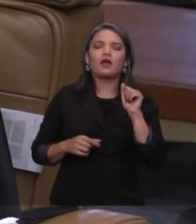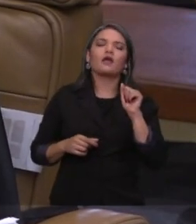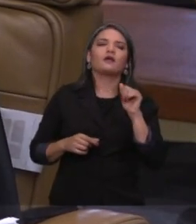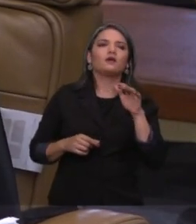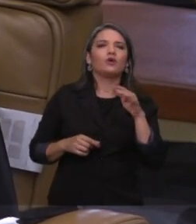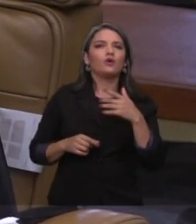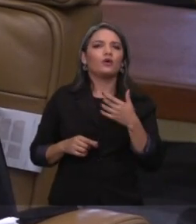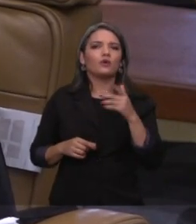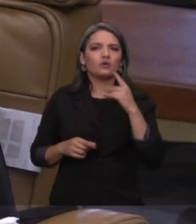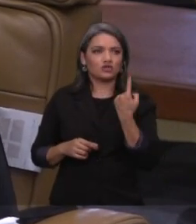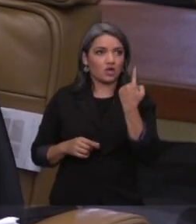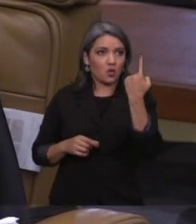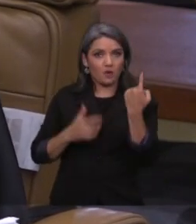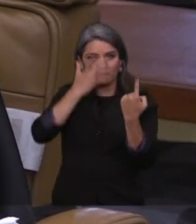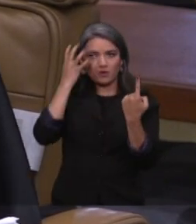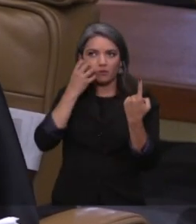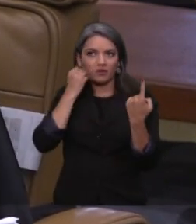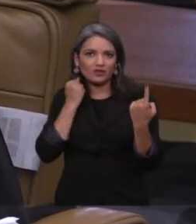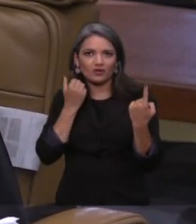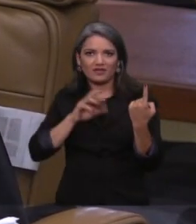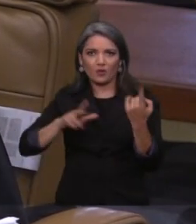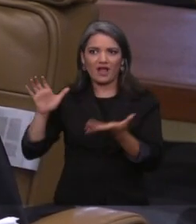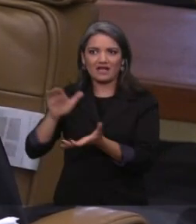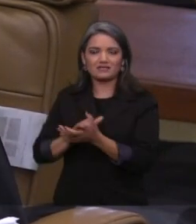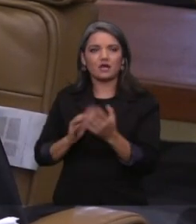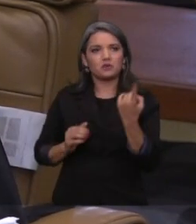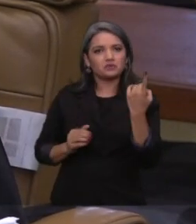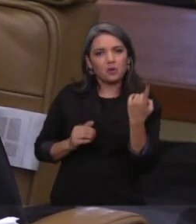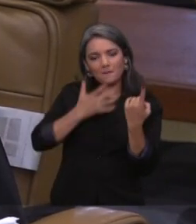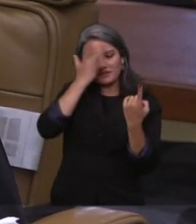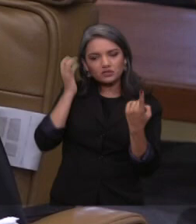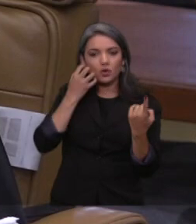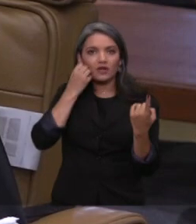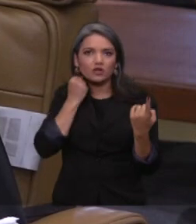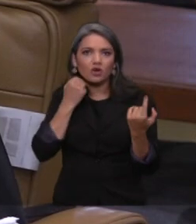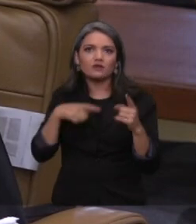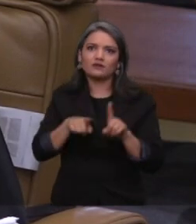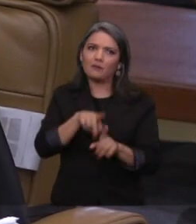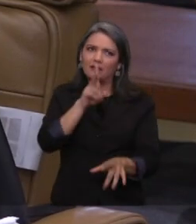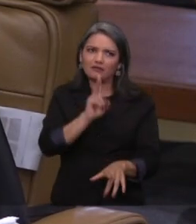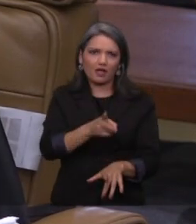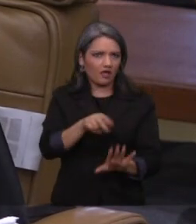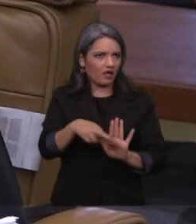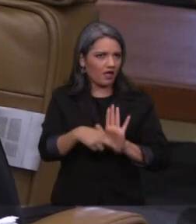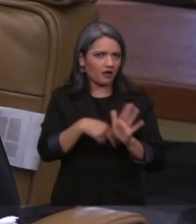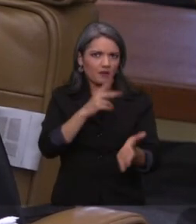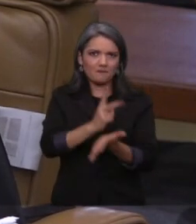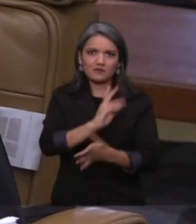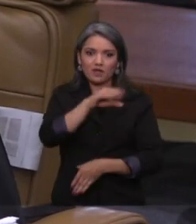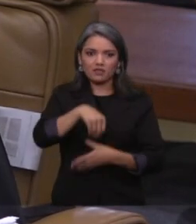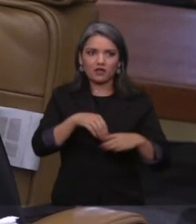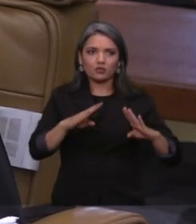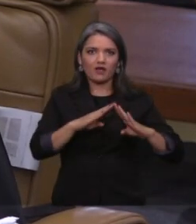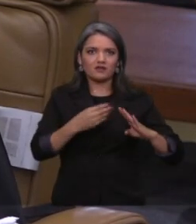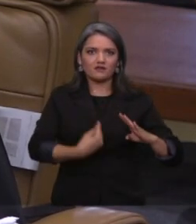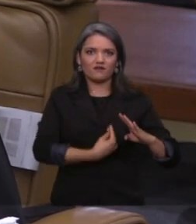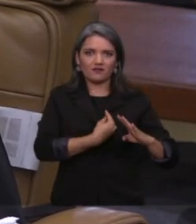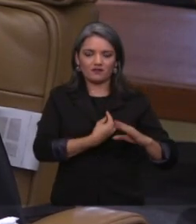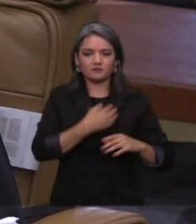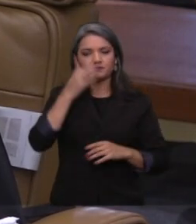assim sucessivamente. Mas, senhor presidente, como eu estava a dizer, isso tudo está